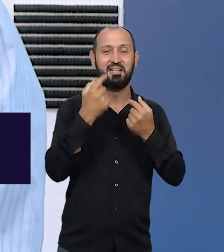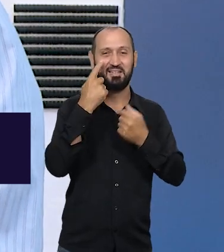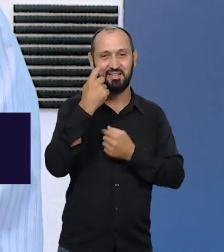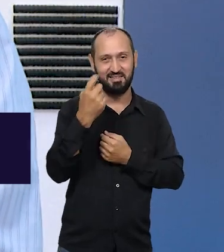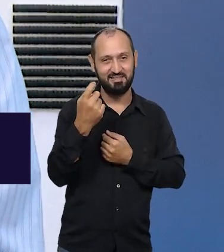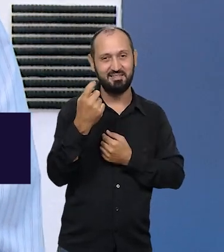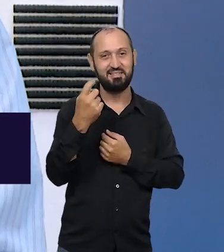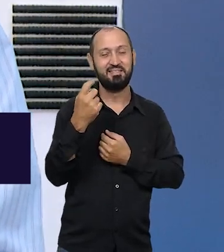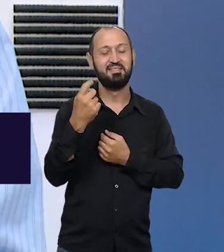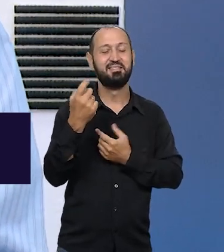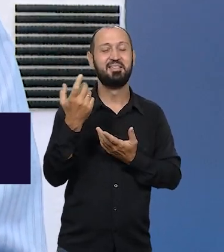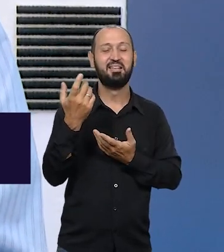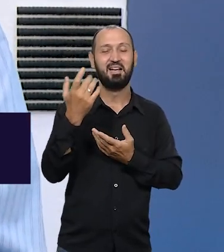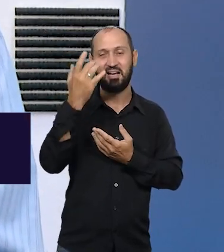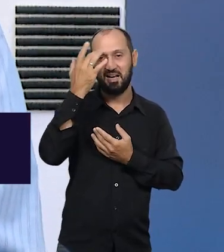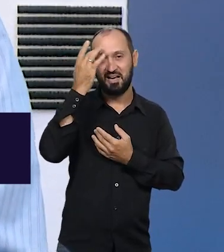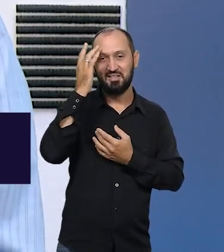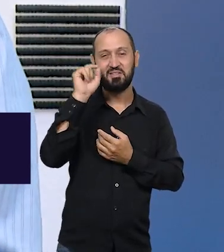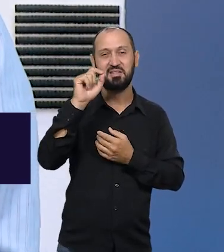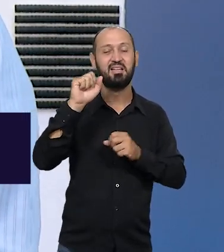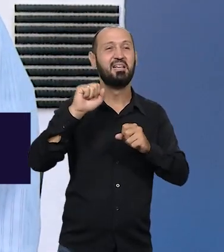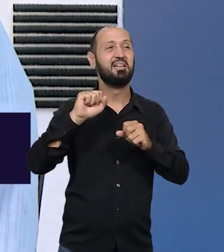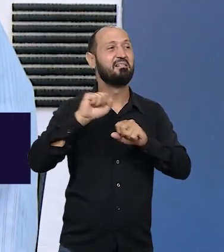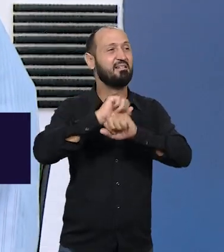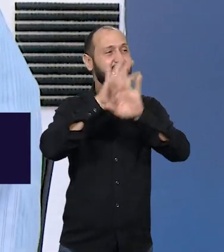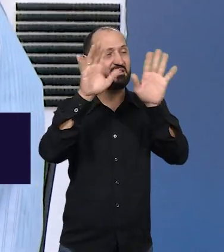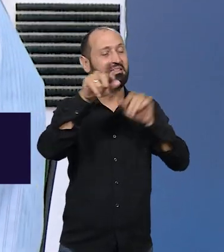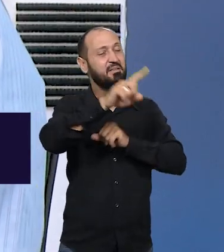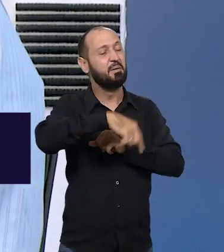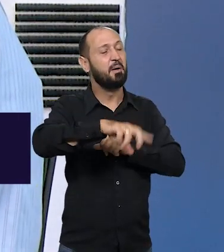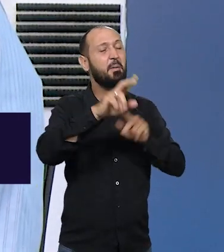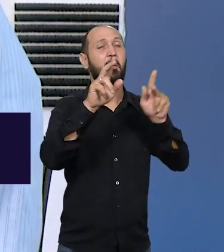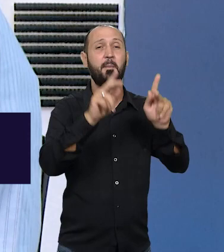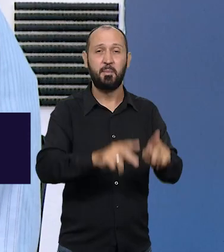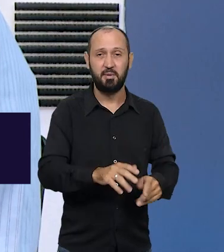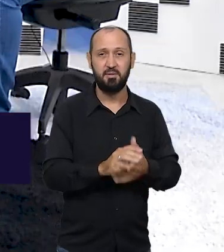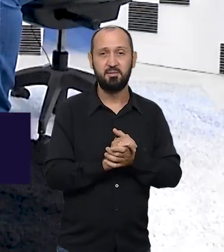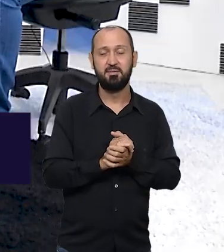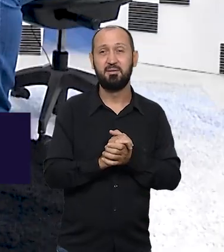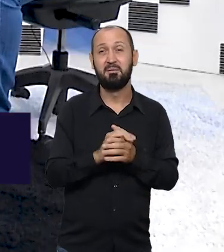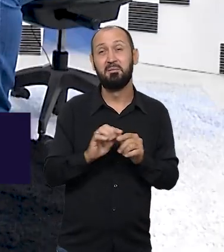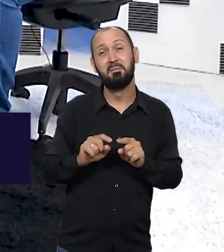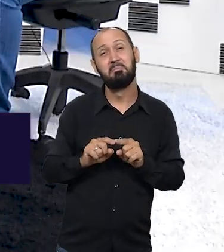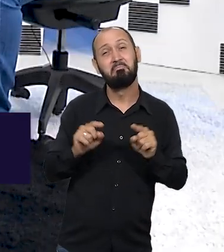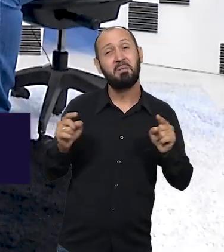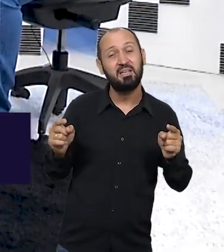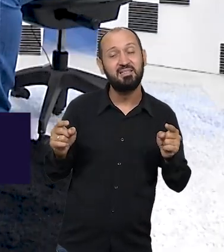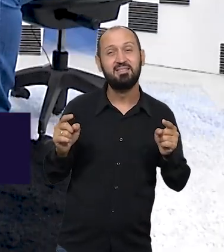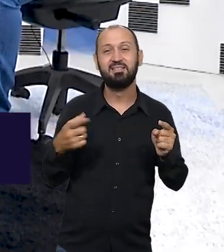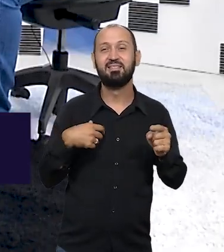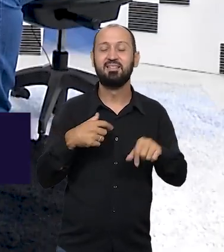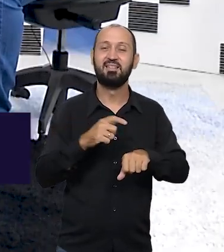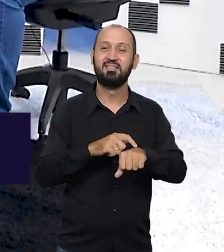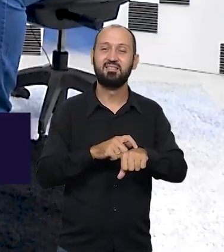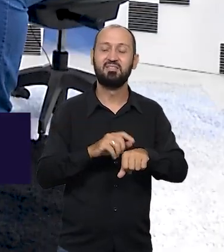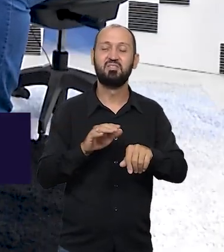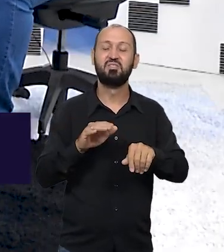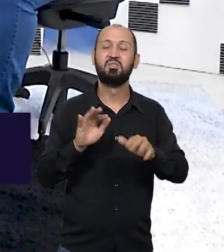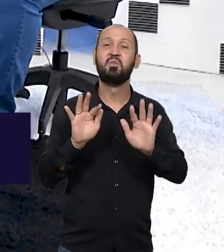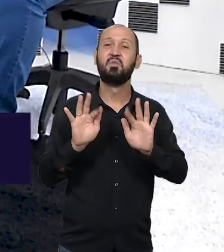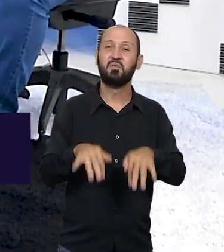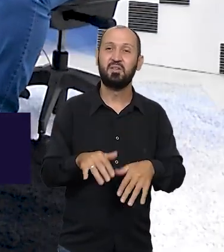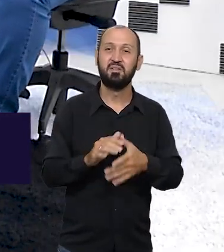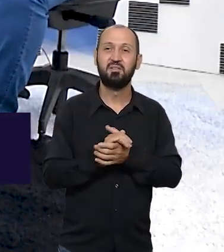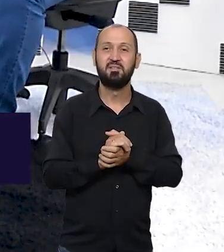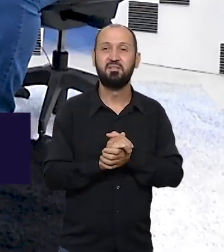aqui, acredito bem esclarecedora aí para a população, né? Mas estamos chegando ao fim, né? Eu